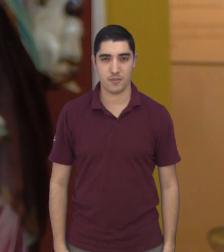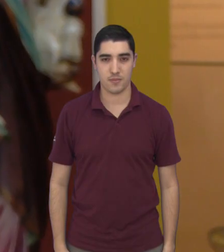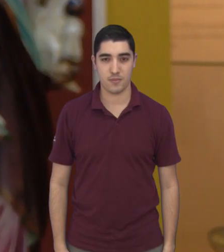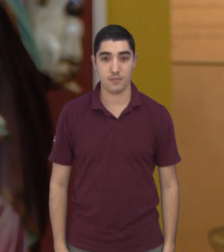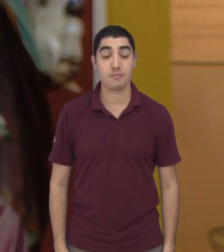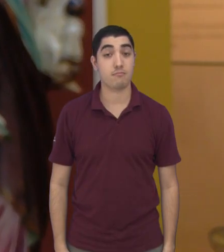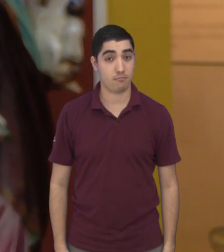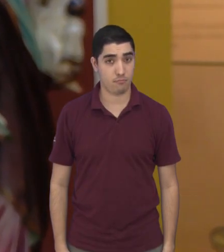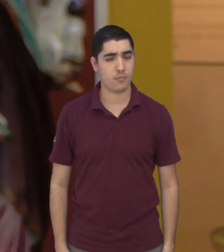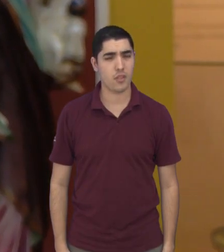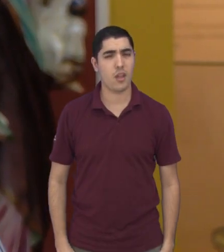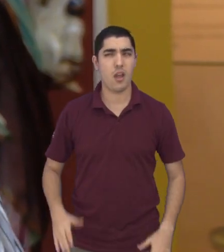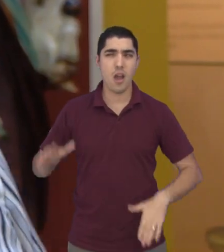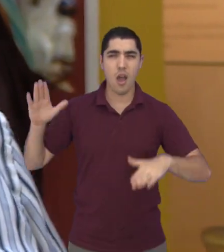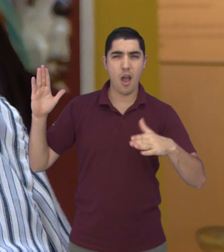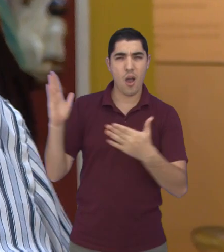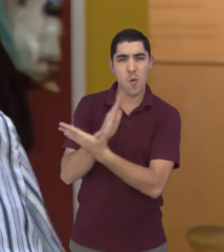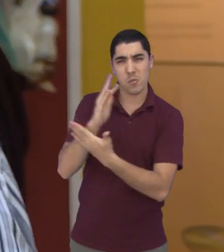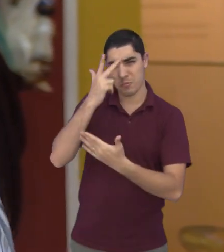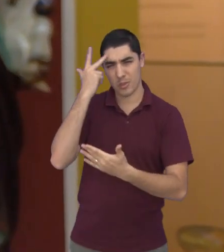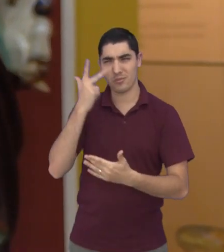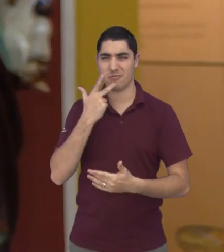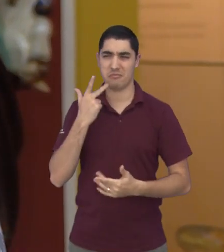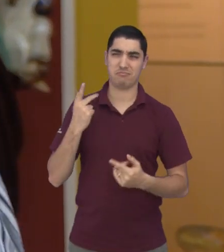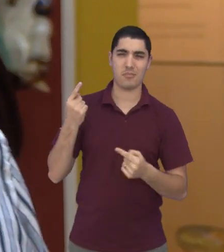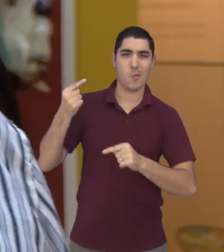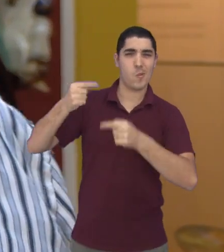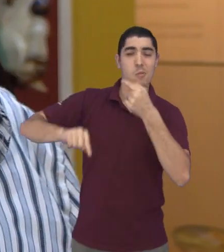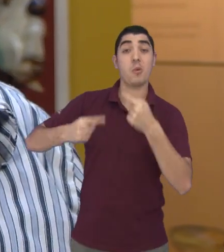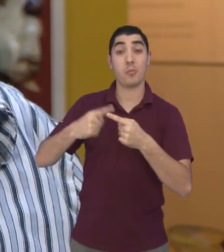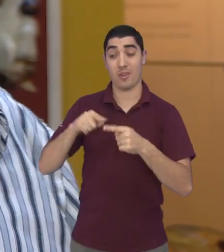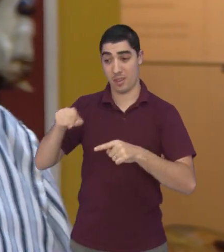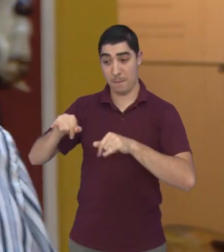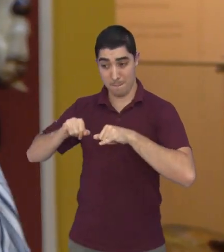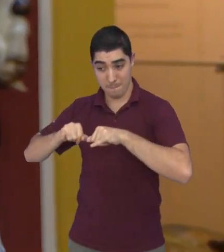Então tem até uma controvérsia aí, porque o mercado ele é de